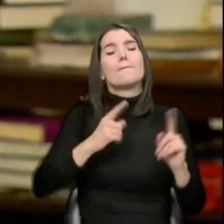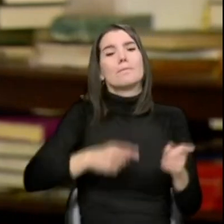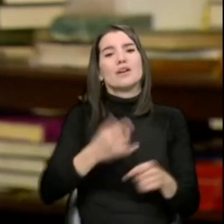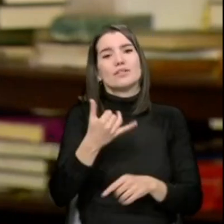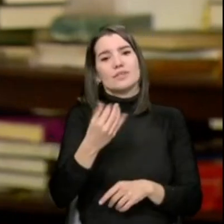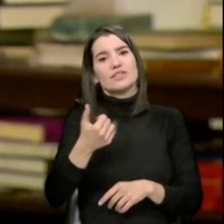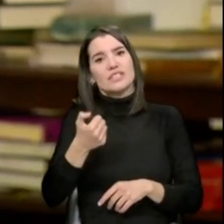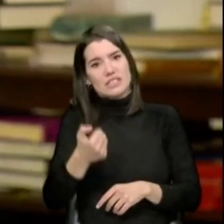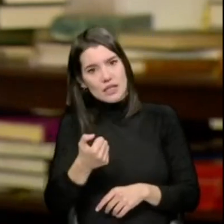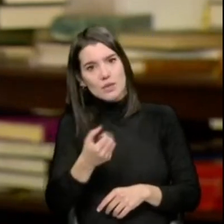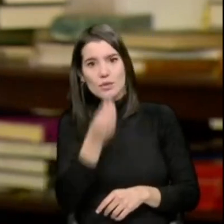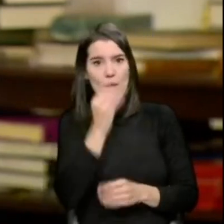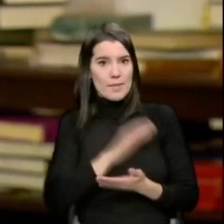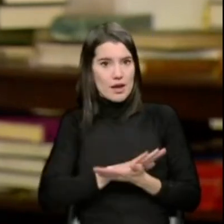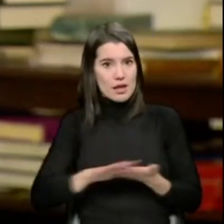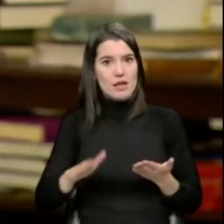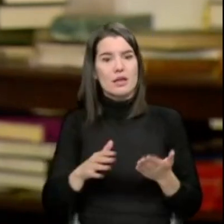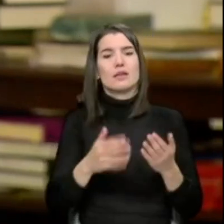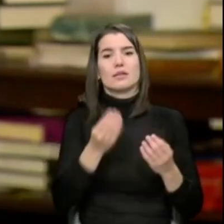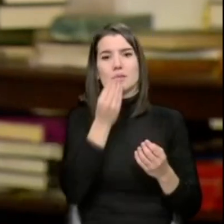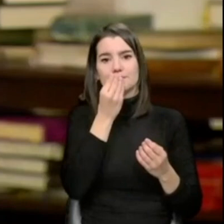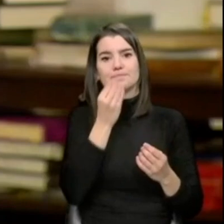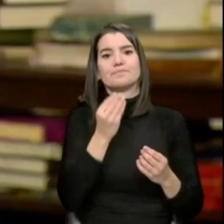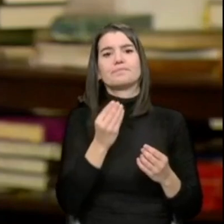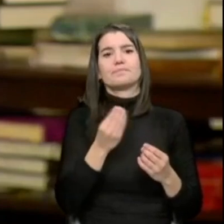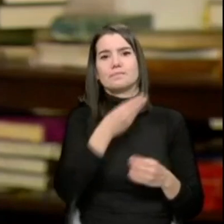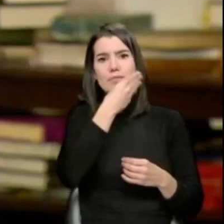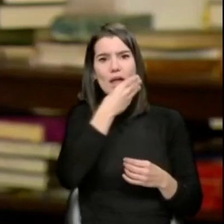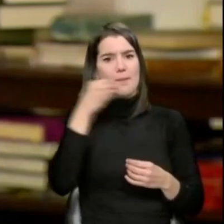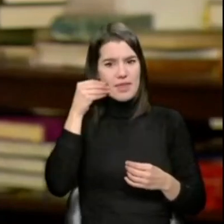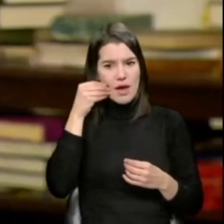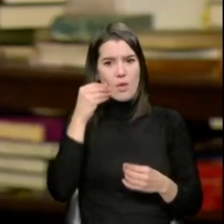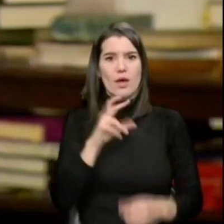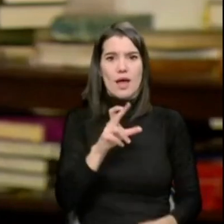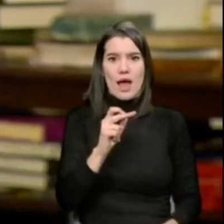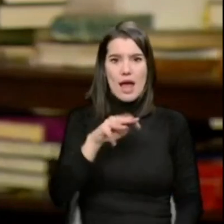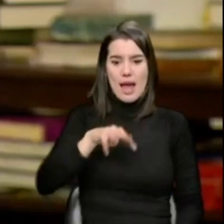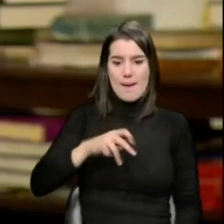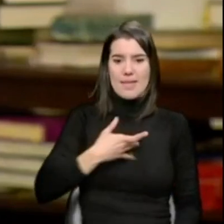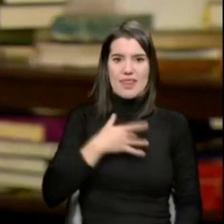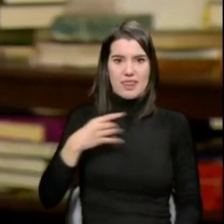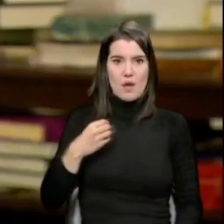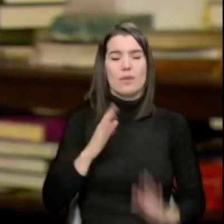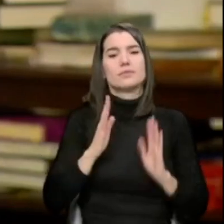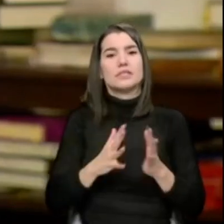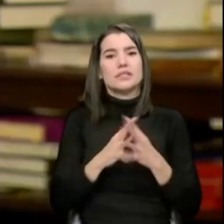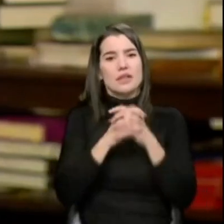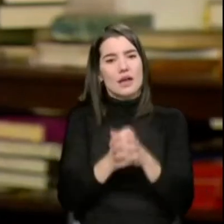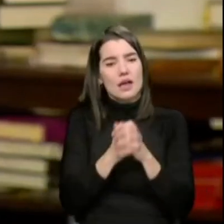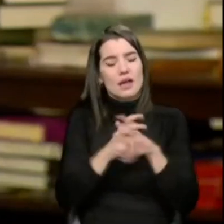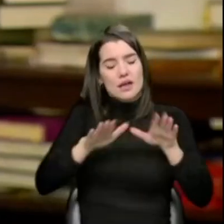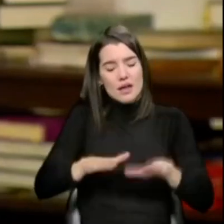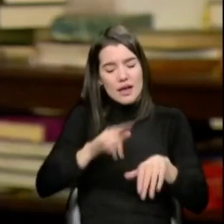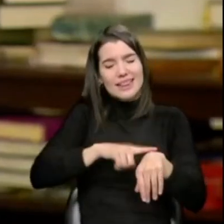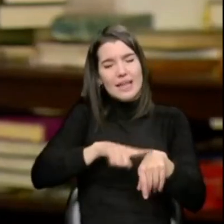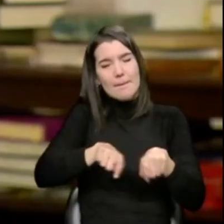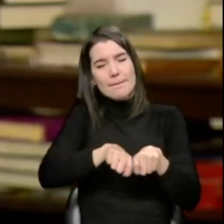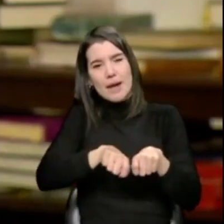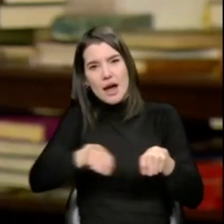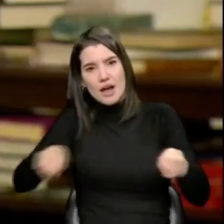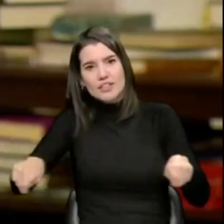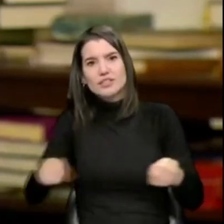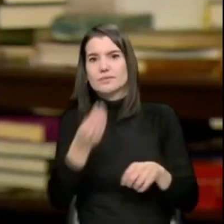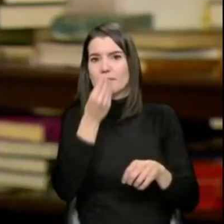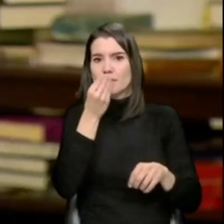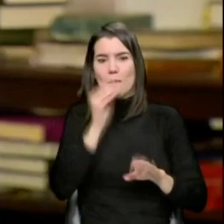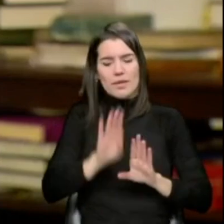meditação pede, mas já é uma meditação muito mais longa do que uma oração, onde o indivíduo afasta-se da comida,